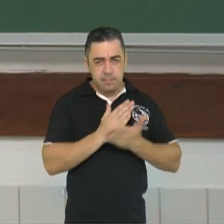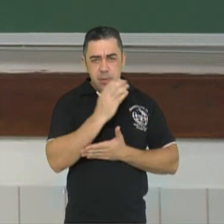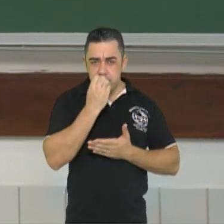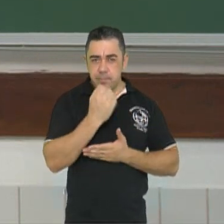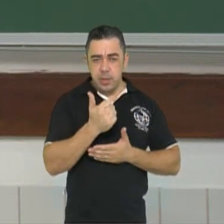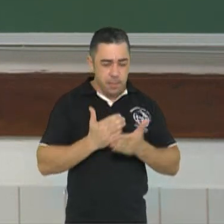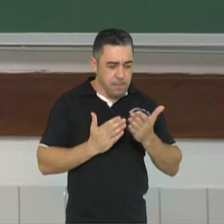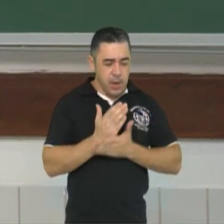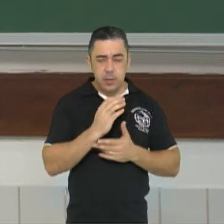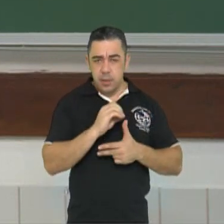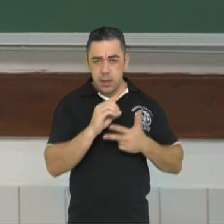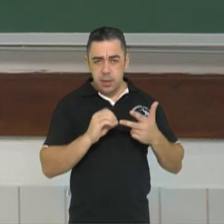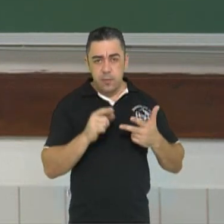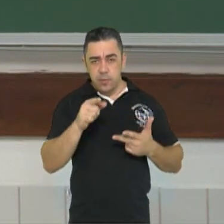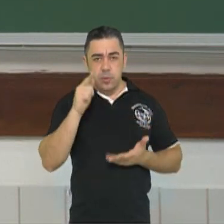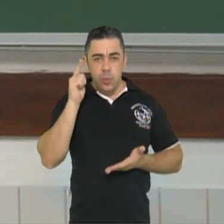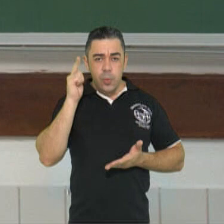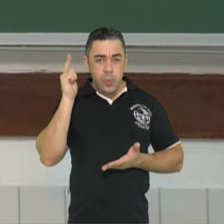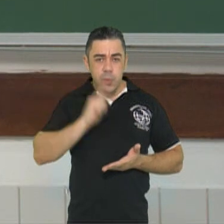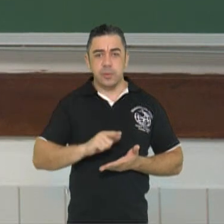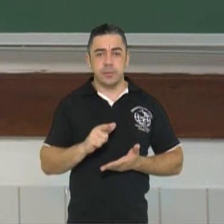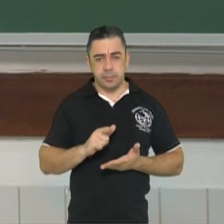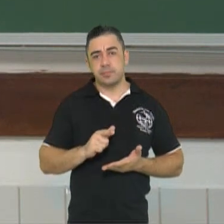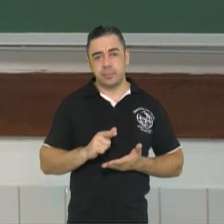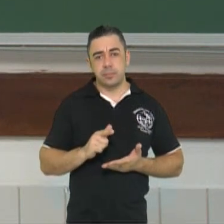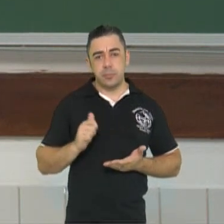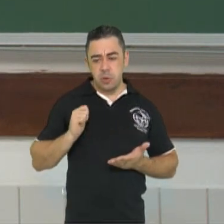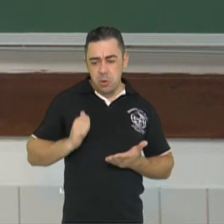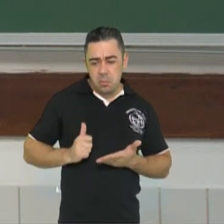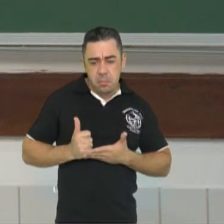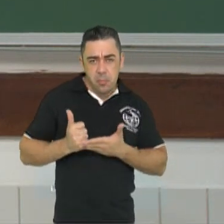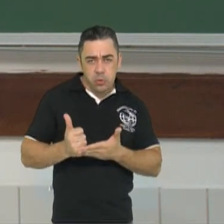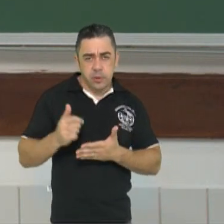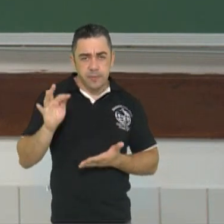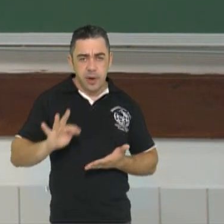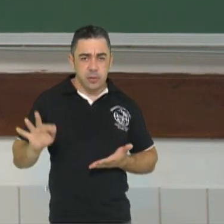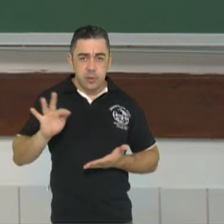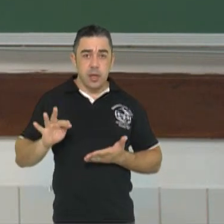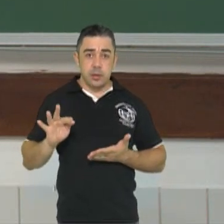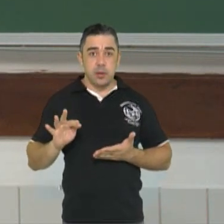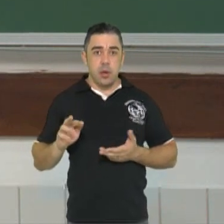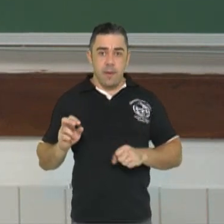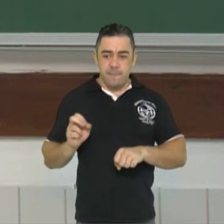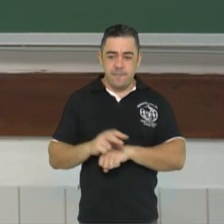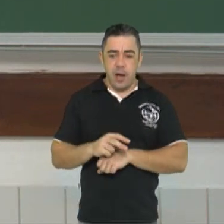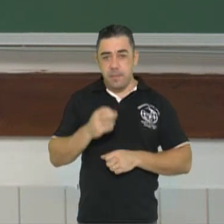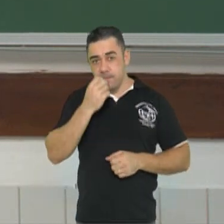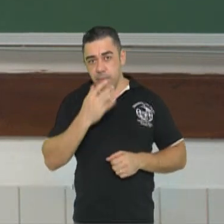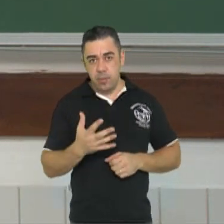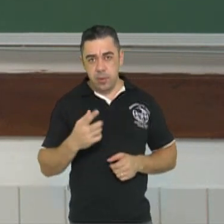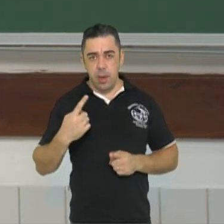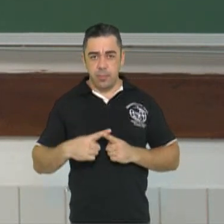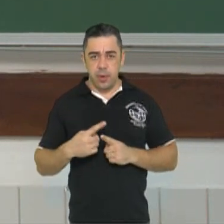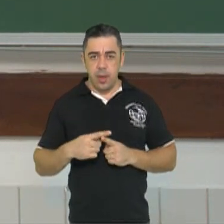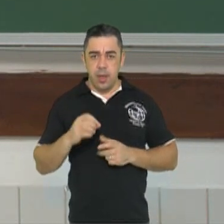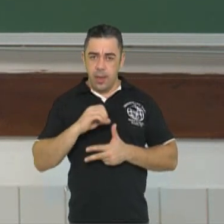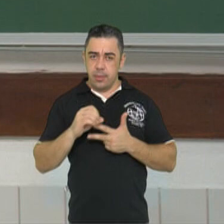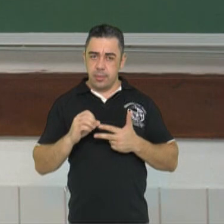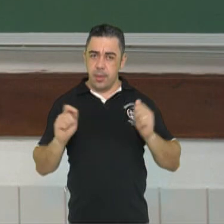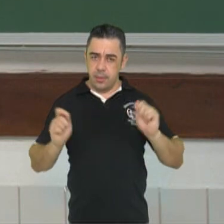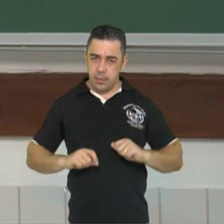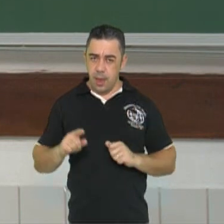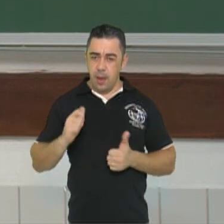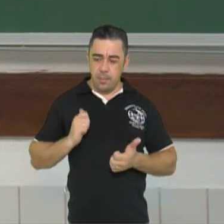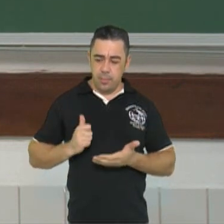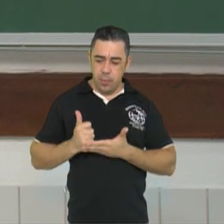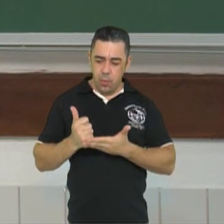você faça o Enem e consiga uma bolsa numa boa faculdade, uma bolsa não, uma vaga numa boa faculdade, né? O Enem, além de proporcionar a bolsa